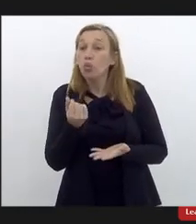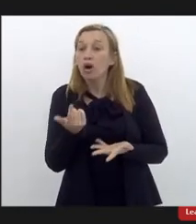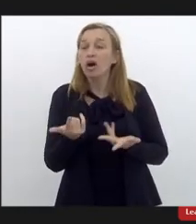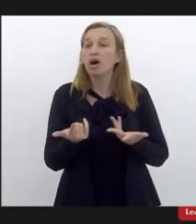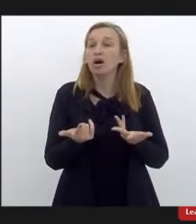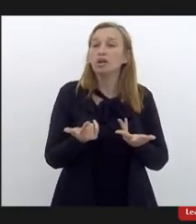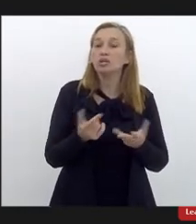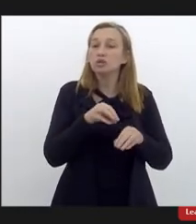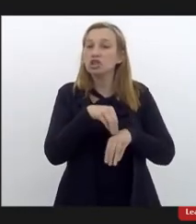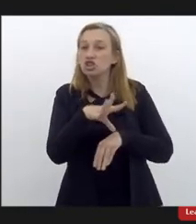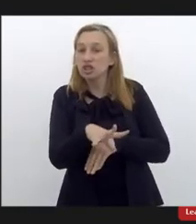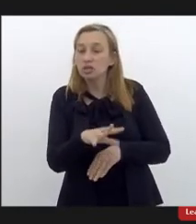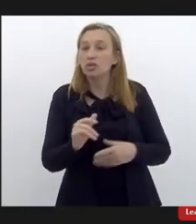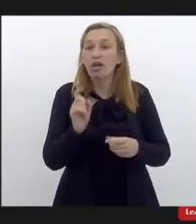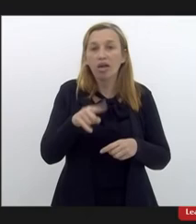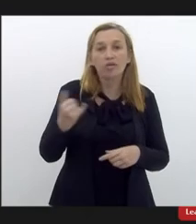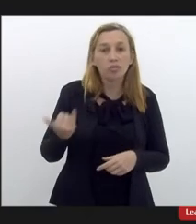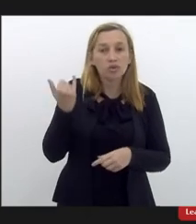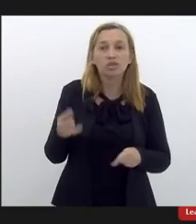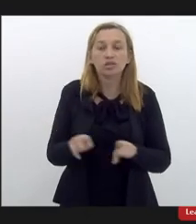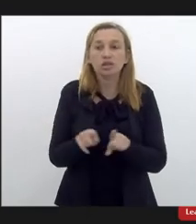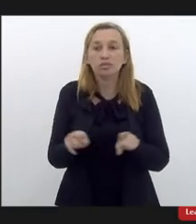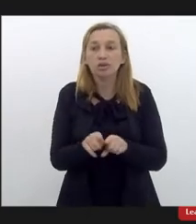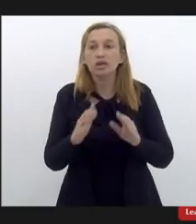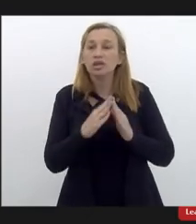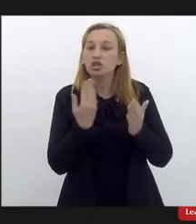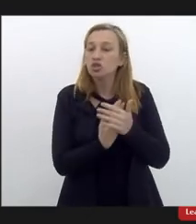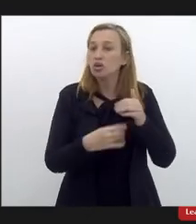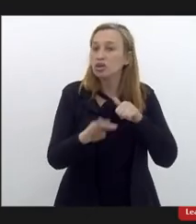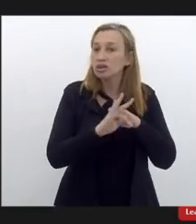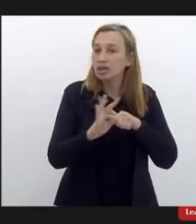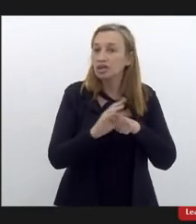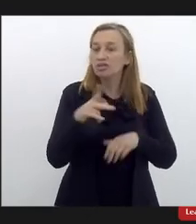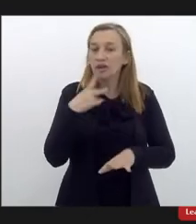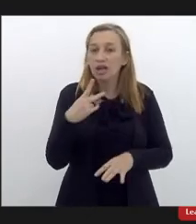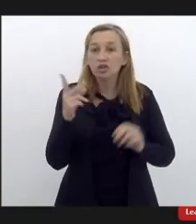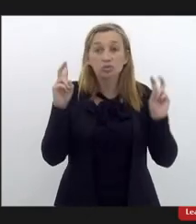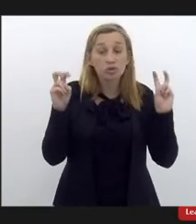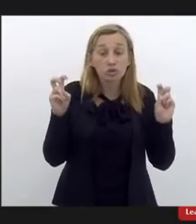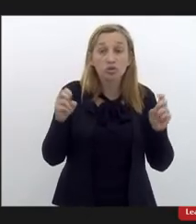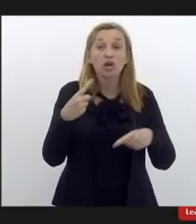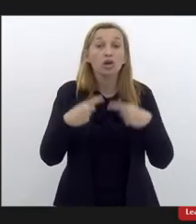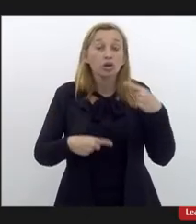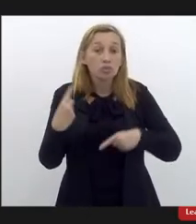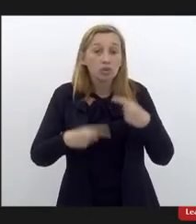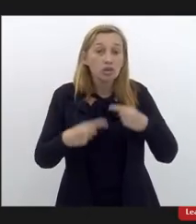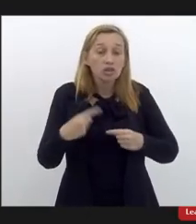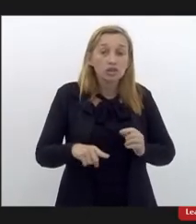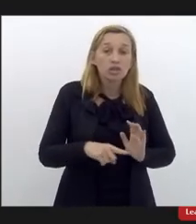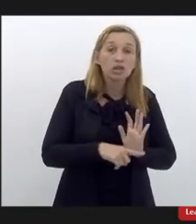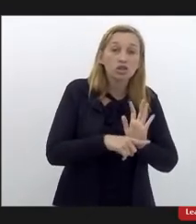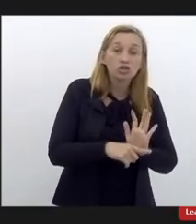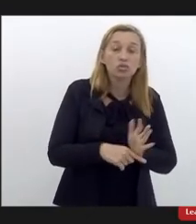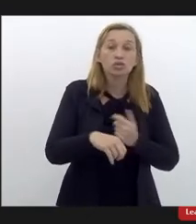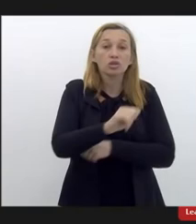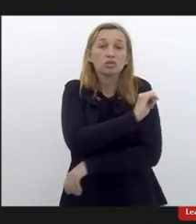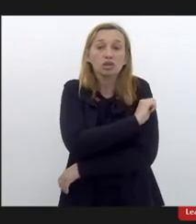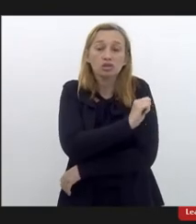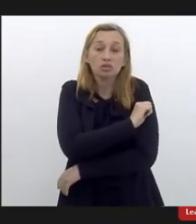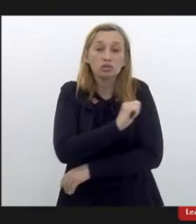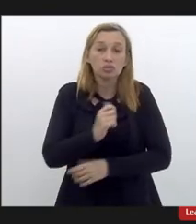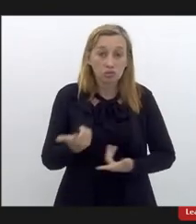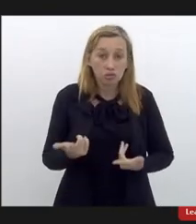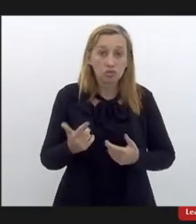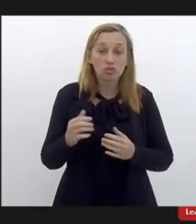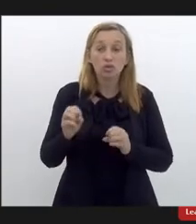dos indicadores, é importante que também a FireTech se pronuncie sobre a questão das políticas de assistência estudantil para os alunos do